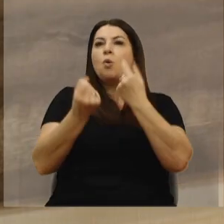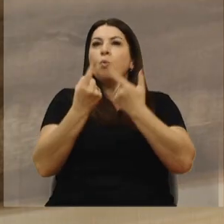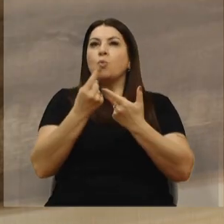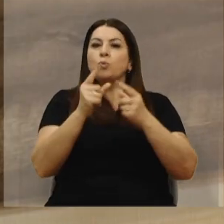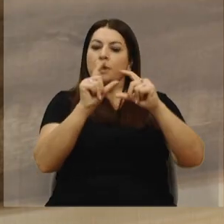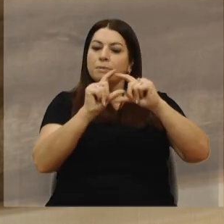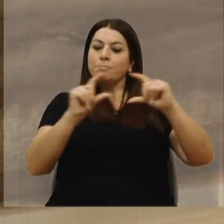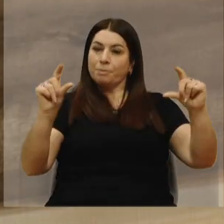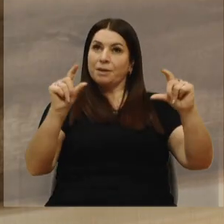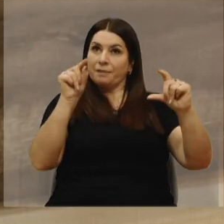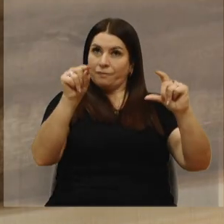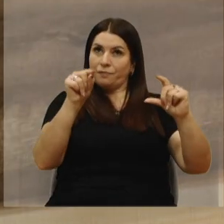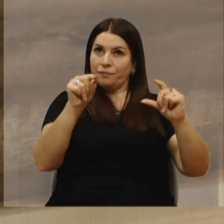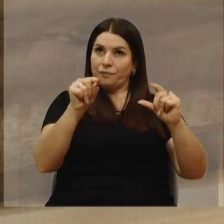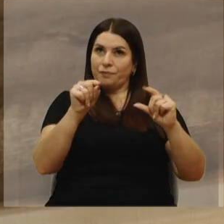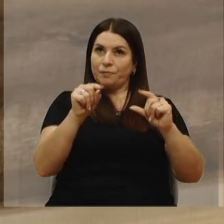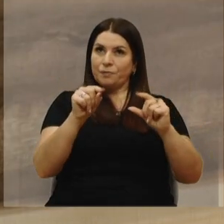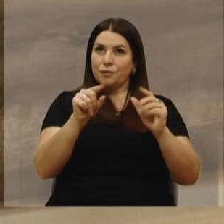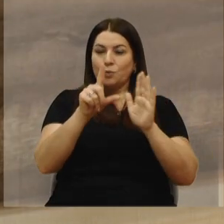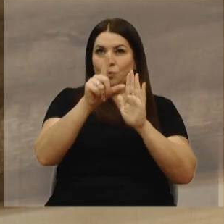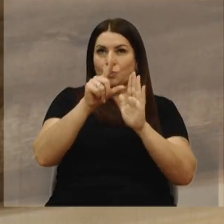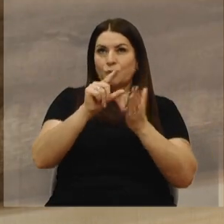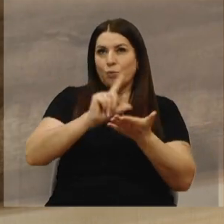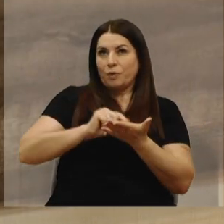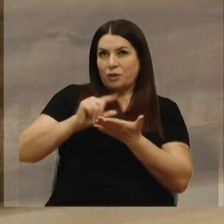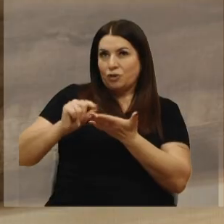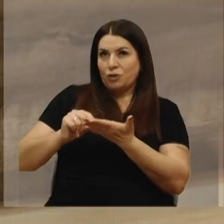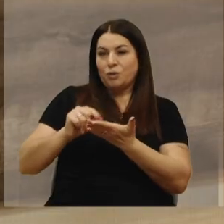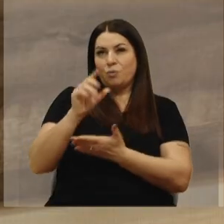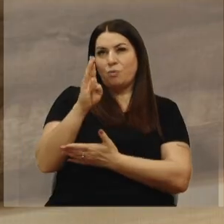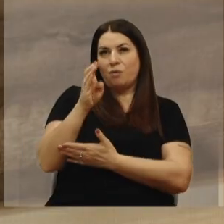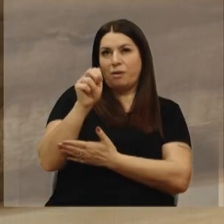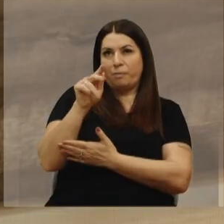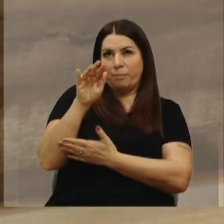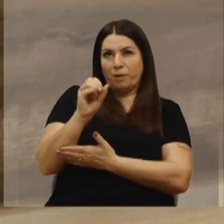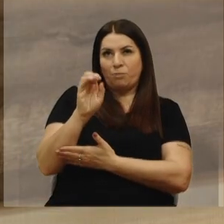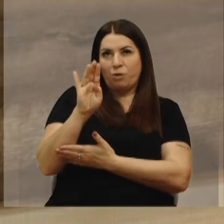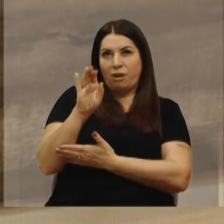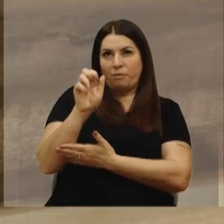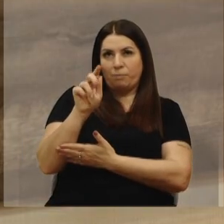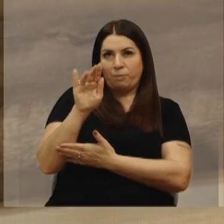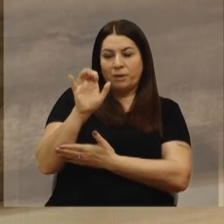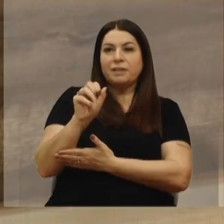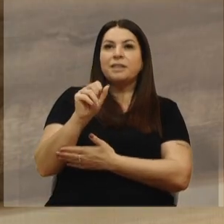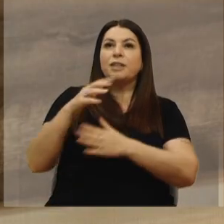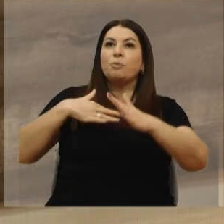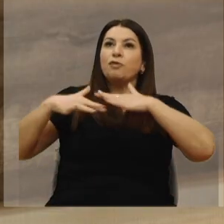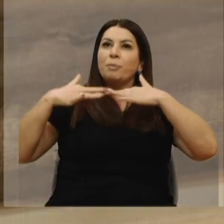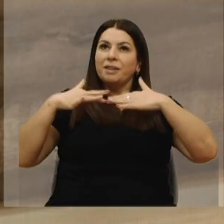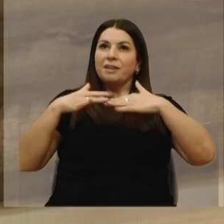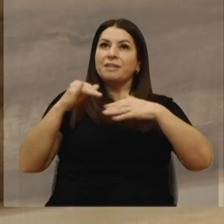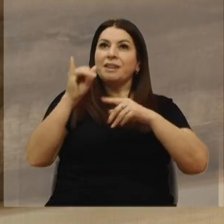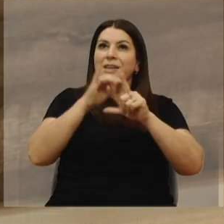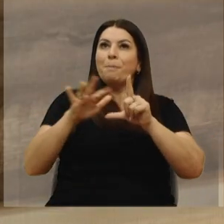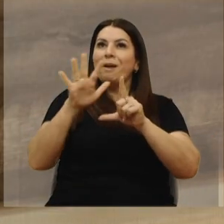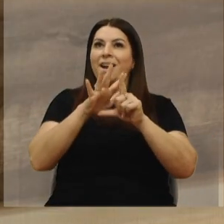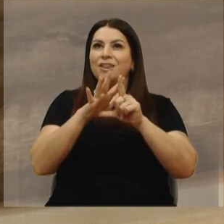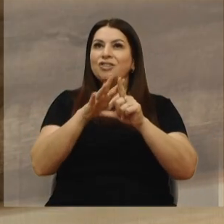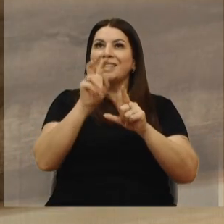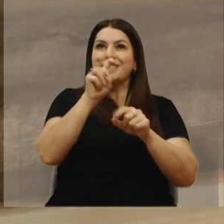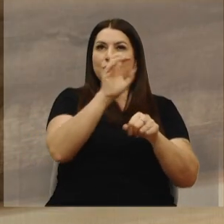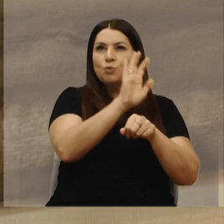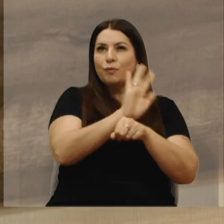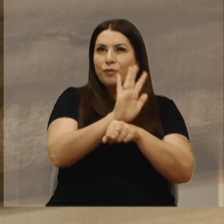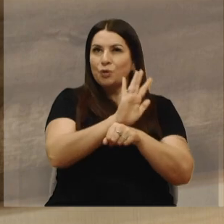alguns dos trechos do artigo Metalúrgica Abramo Eberle em Movimento, Imagens da Fábrica